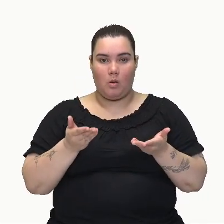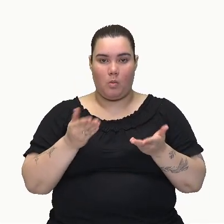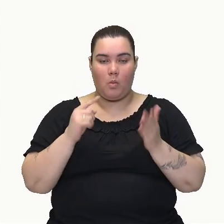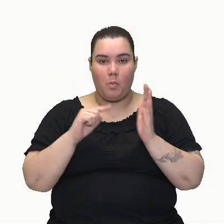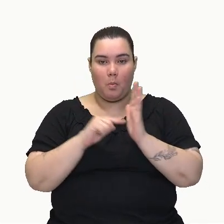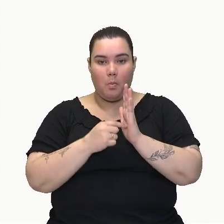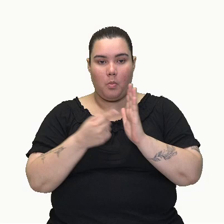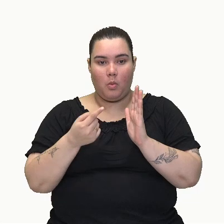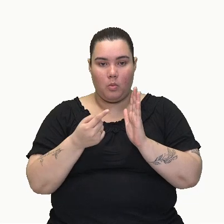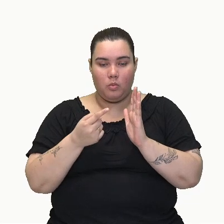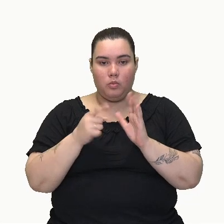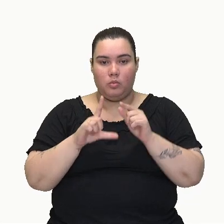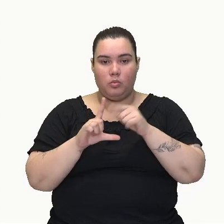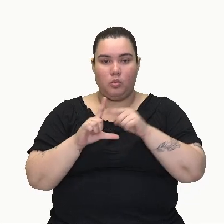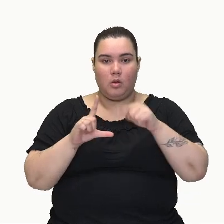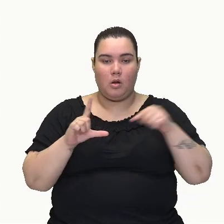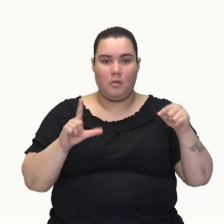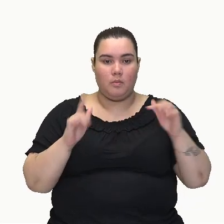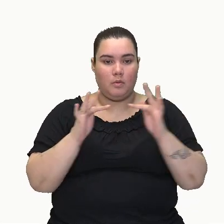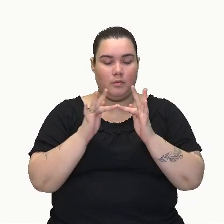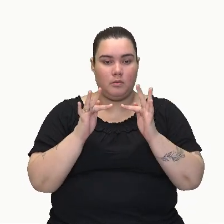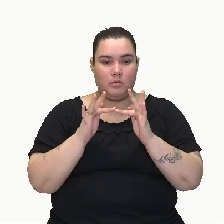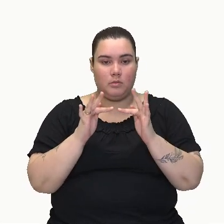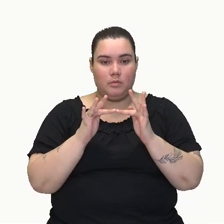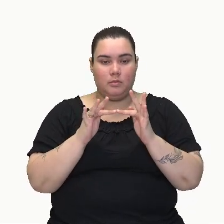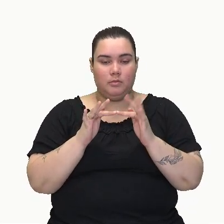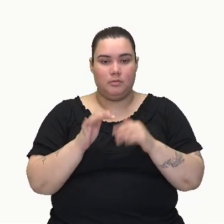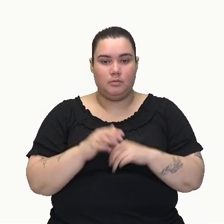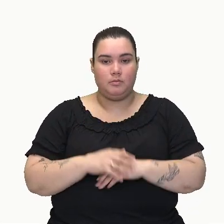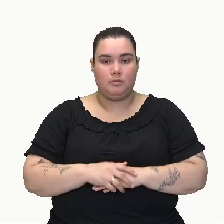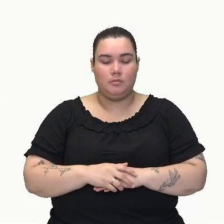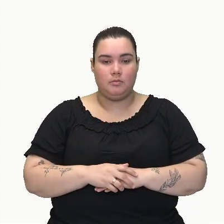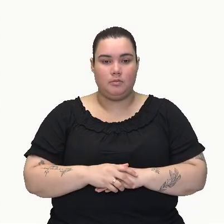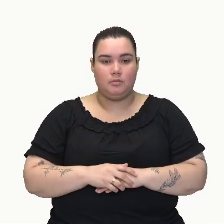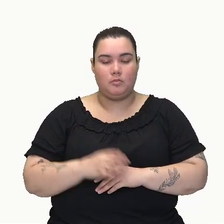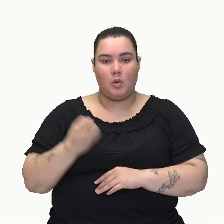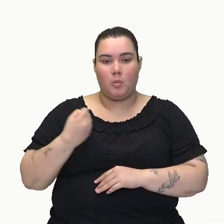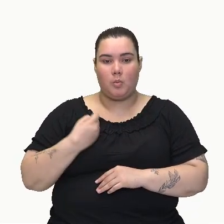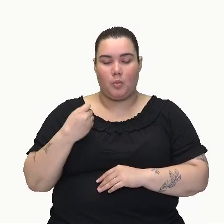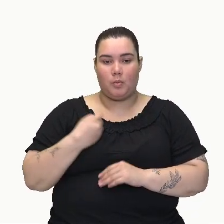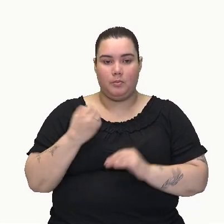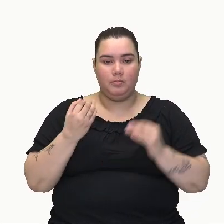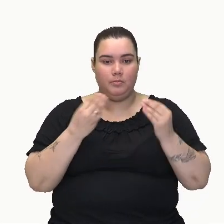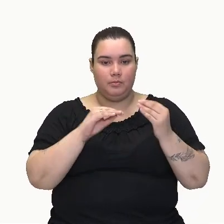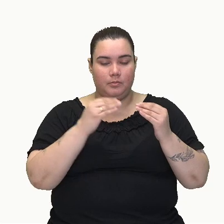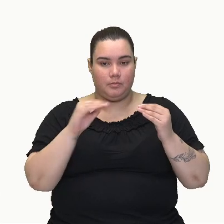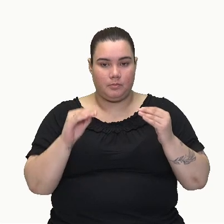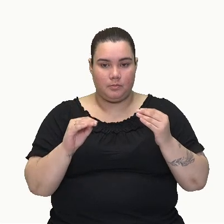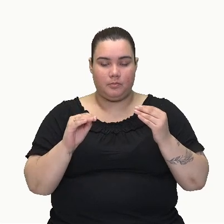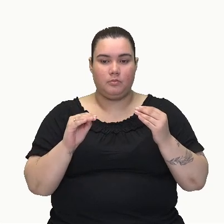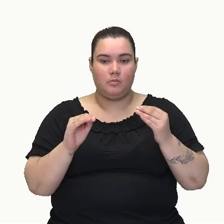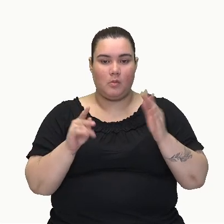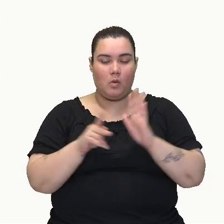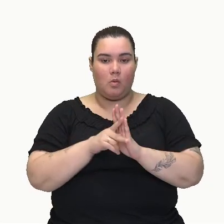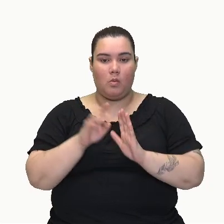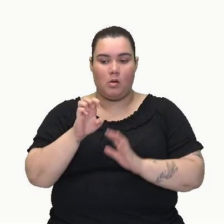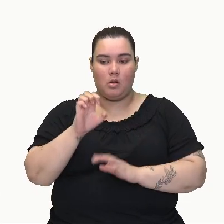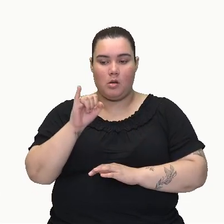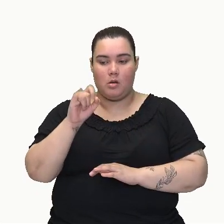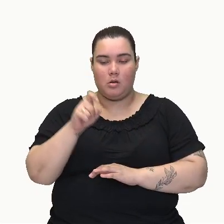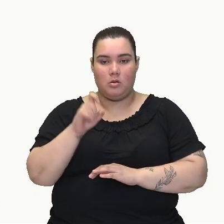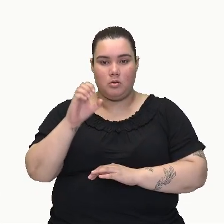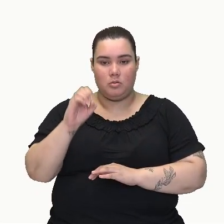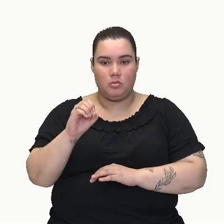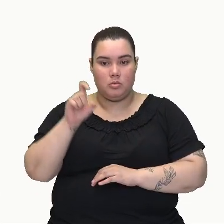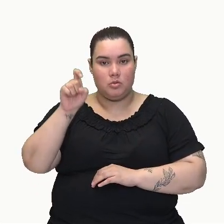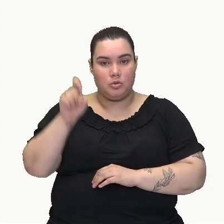de encontro no gráfico da função? Veja, definida nos números reais com o